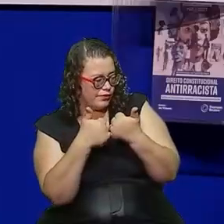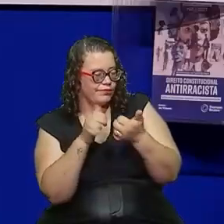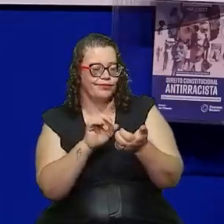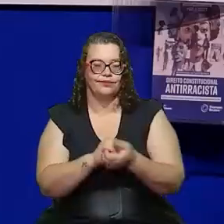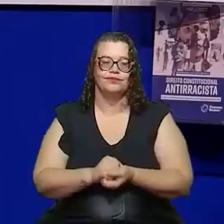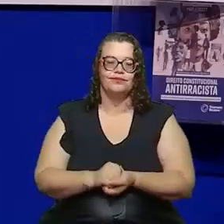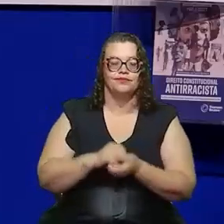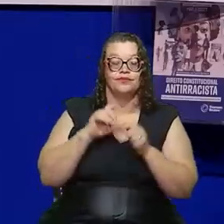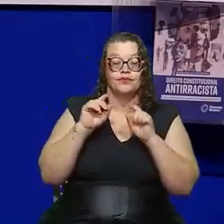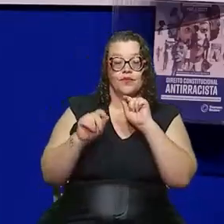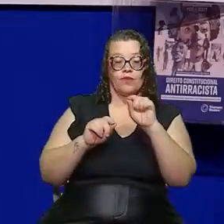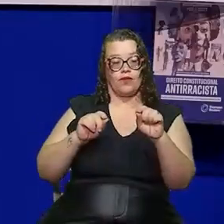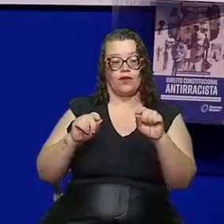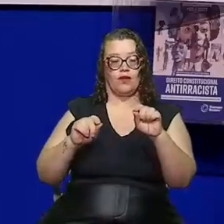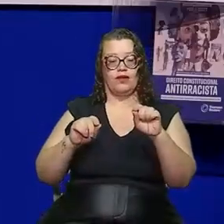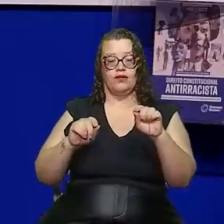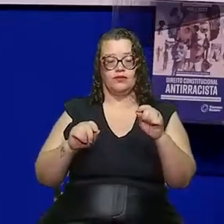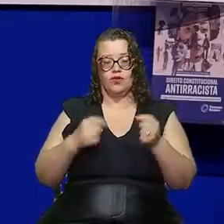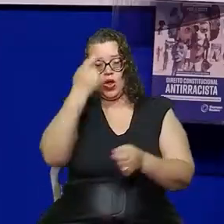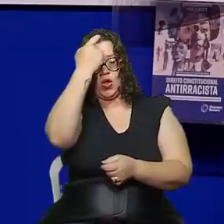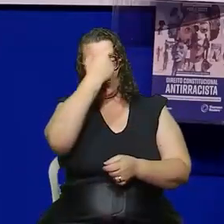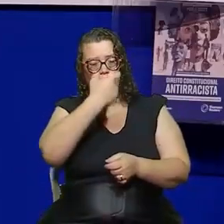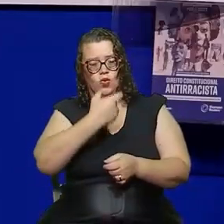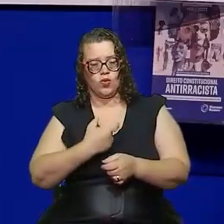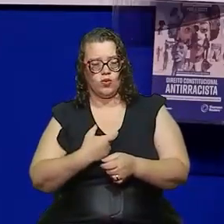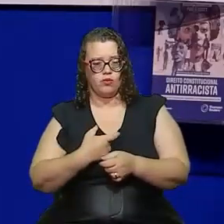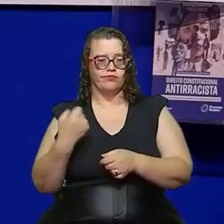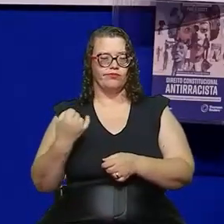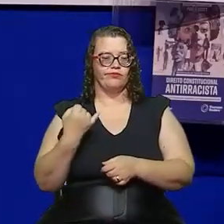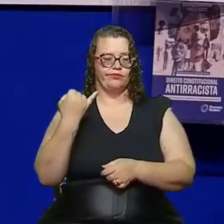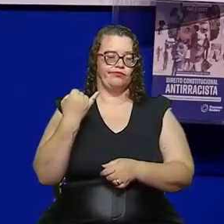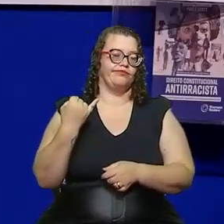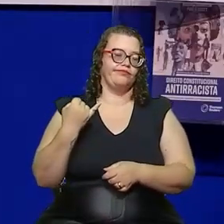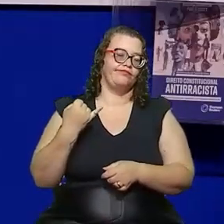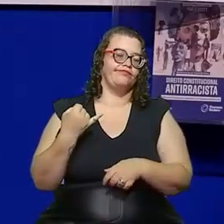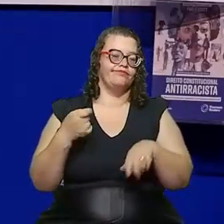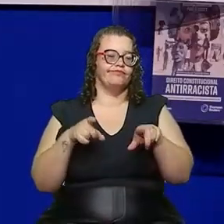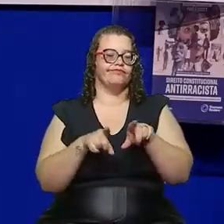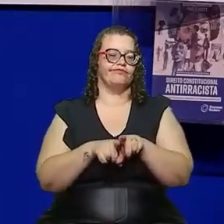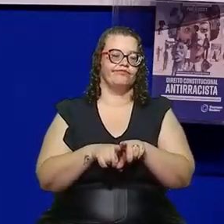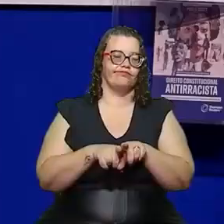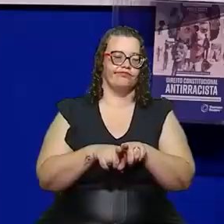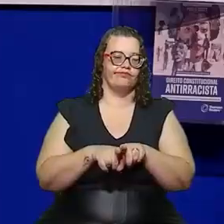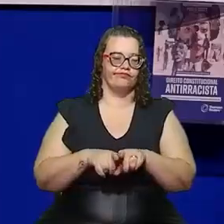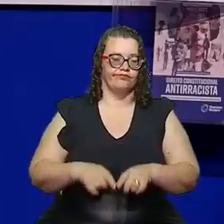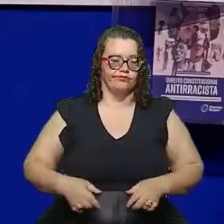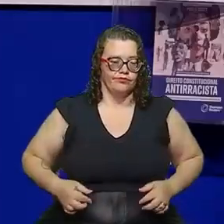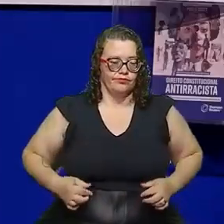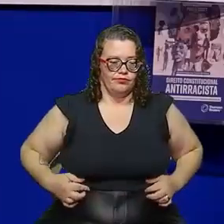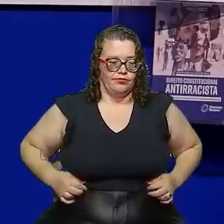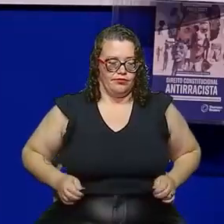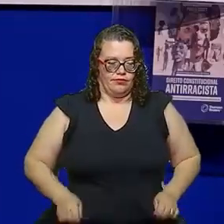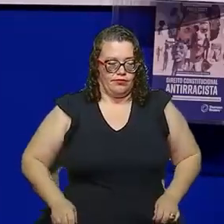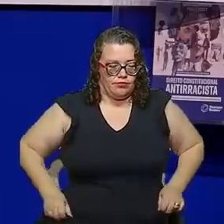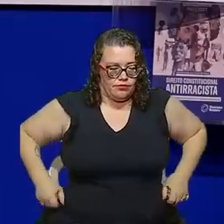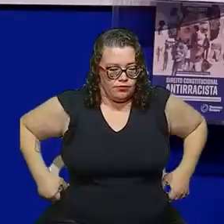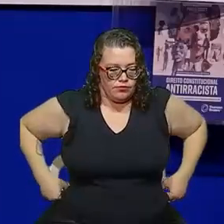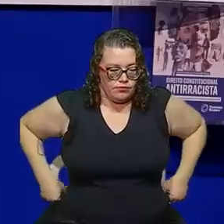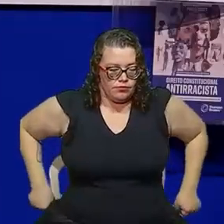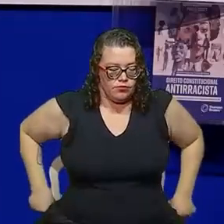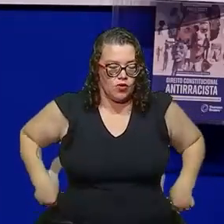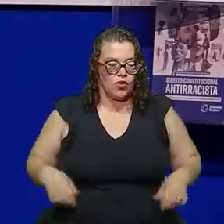Aí, eu sou uma pessoa privilegiada na minha vida. Eu nasci de 2